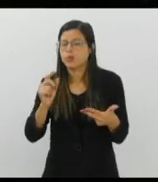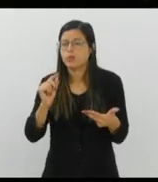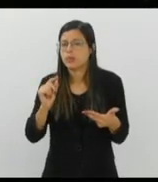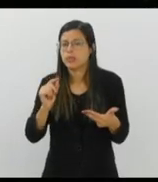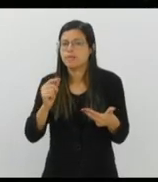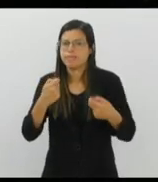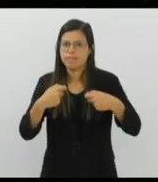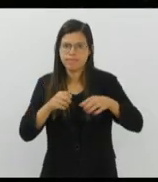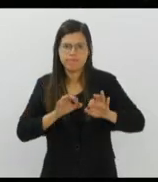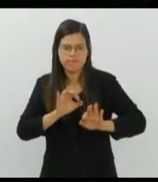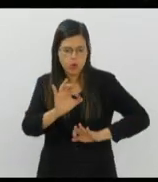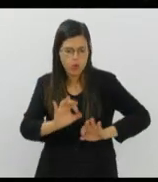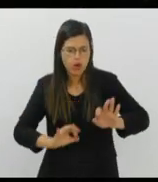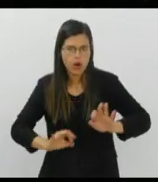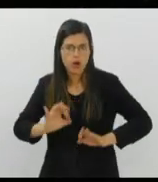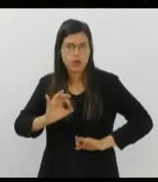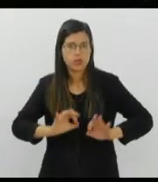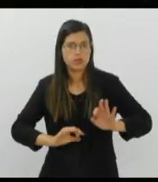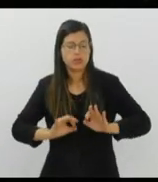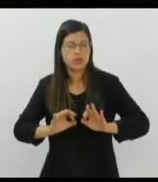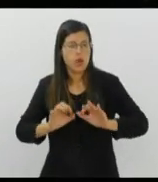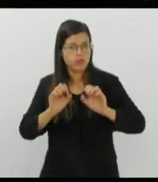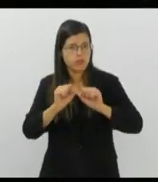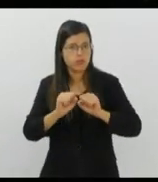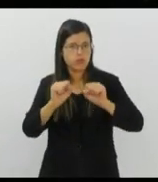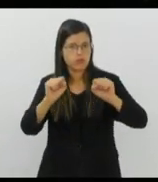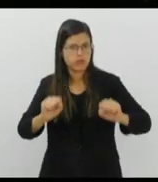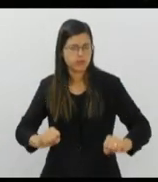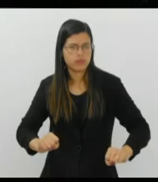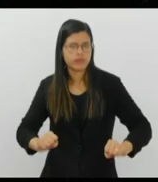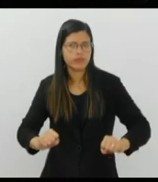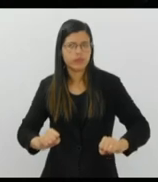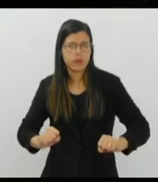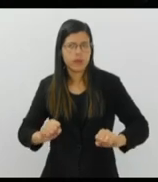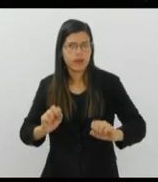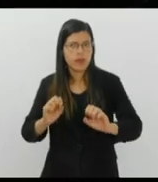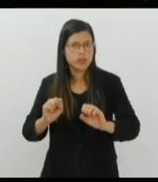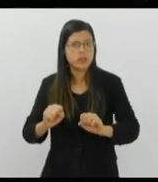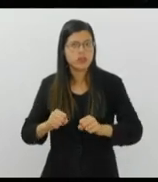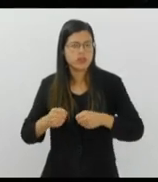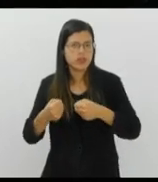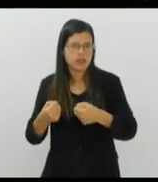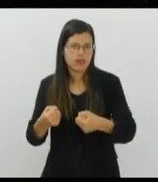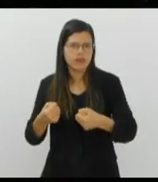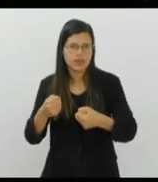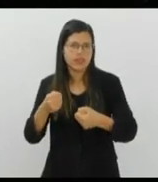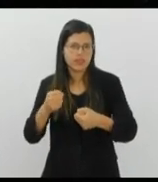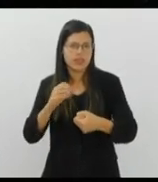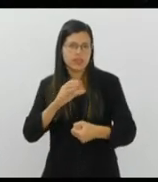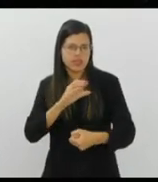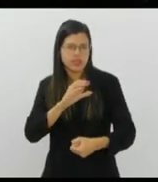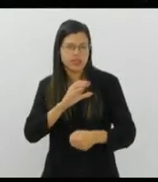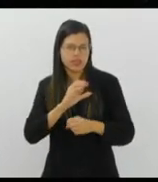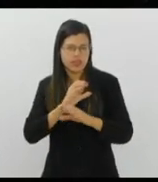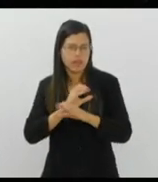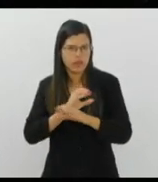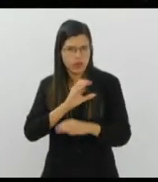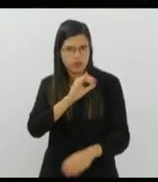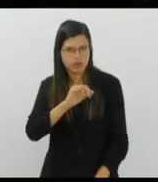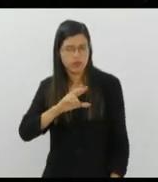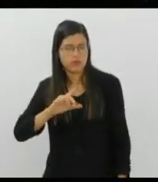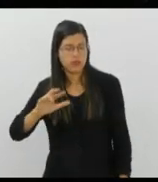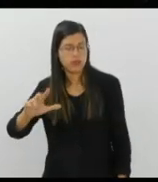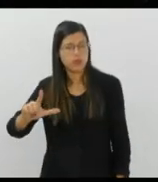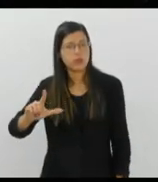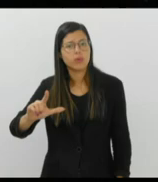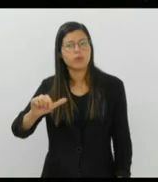é se organizar um forte sistema de defesa civil. E um forte desse sistema de